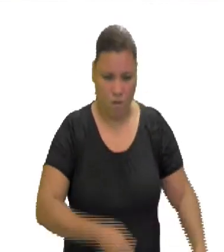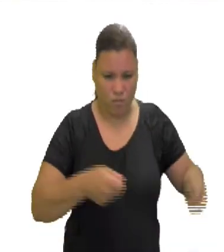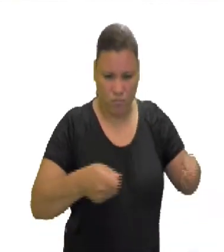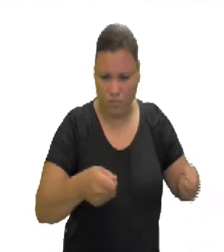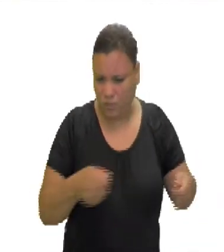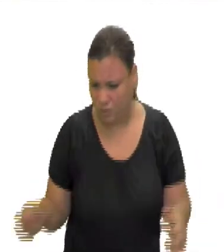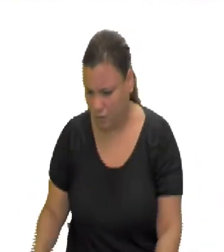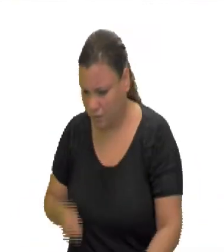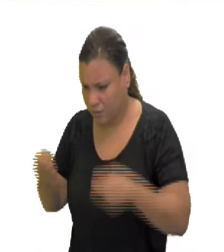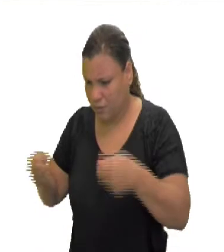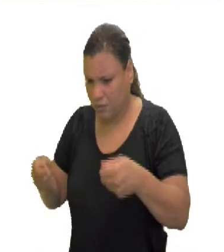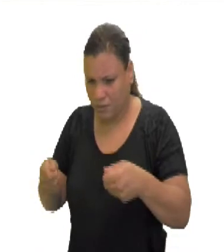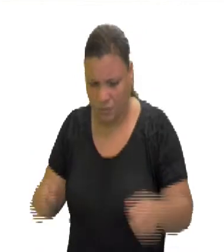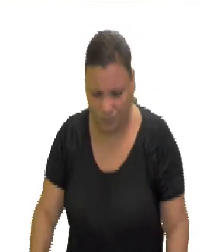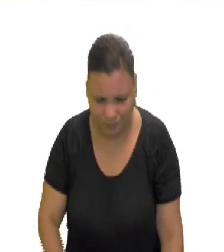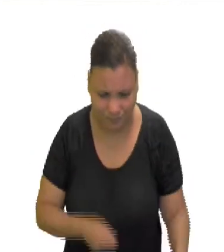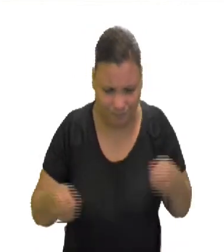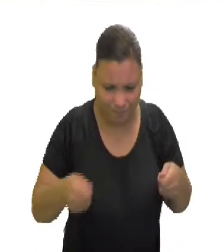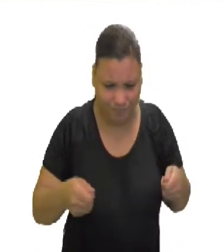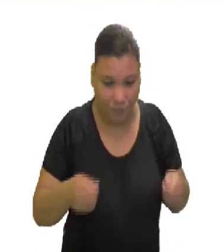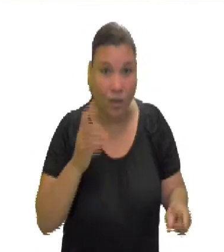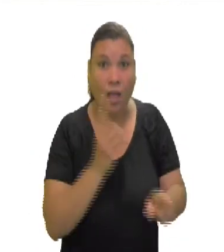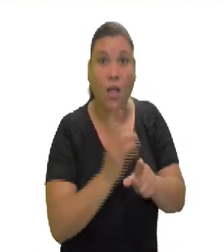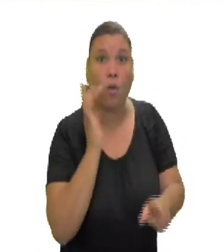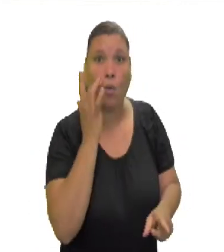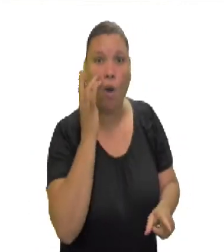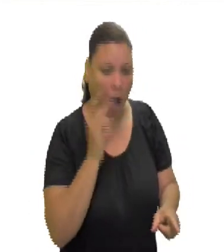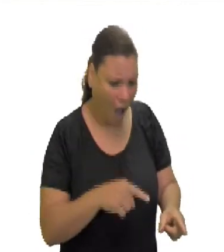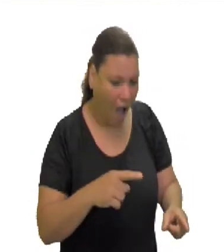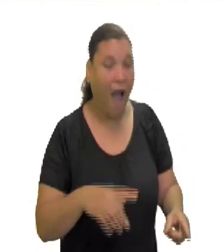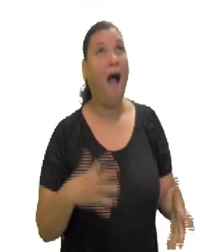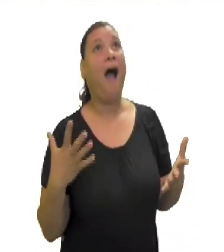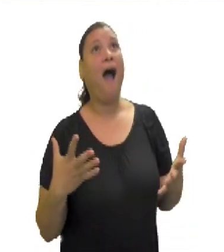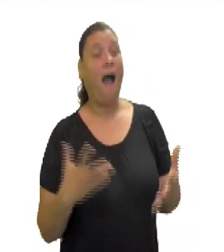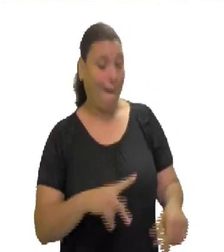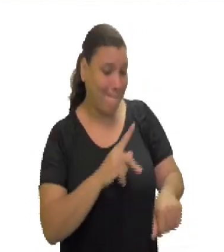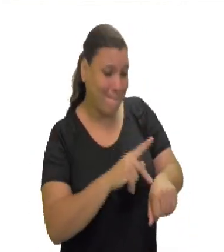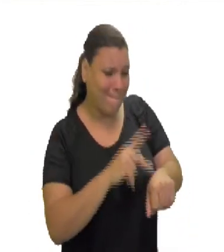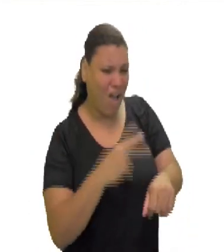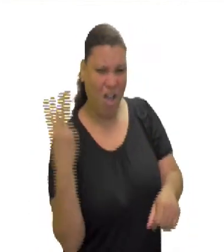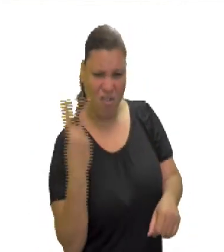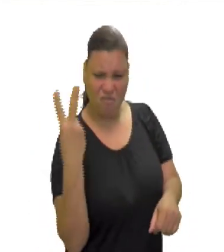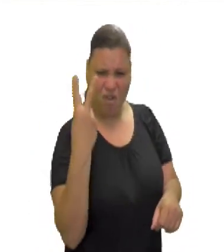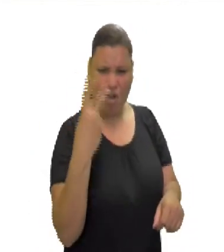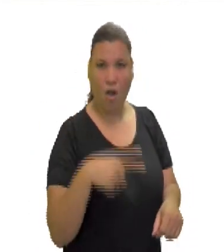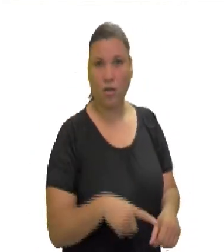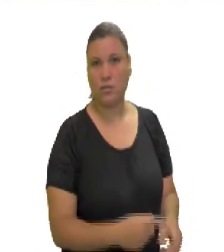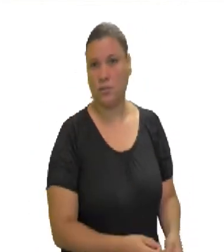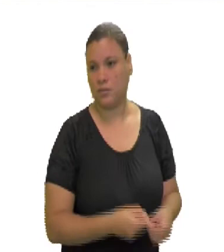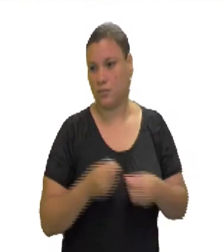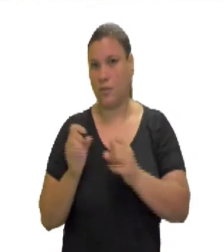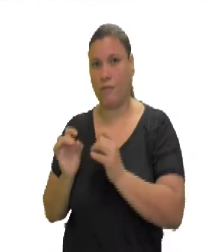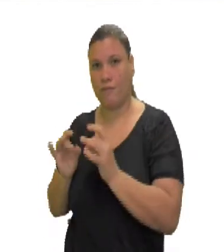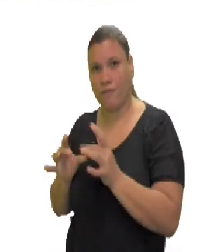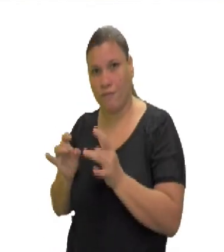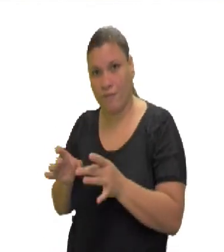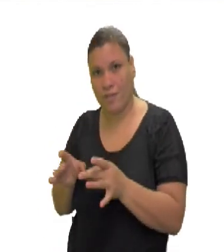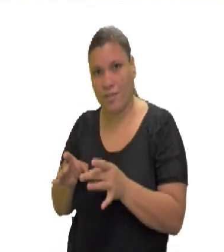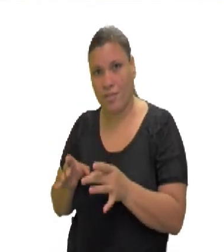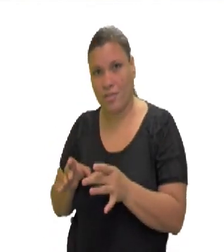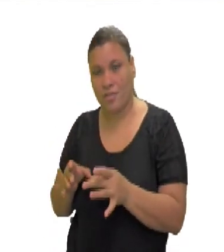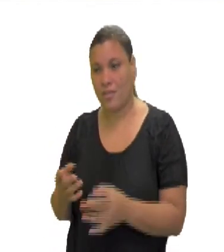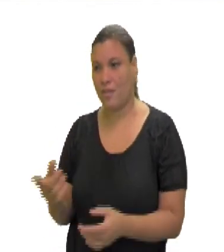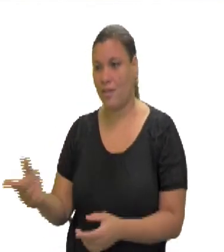ouro e com a venda desse ouro, ele poderia comprar escravos, ele poderia comprar mão de obra para ajudar na lavra dele,